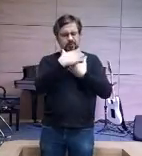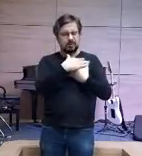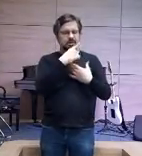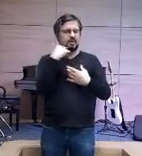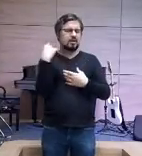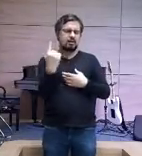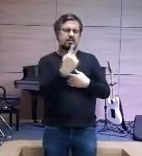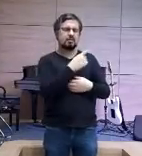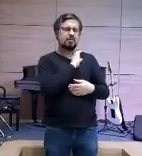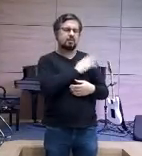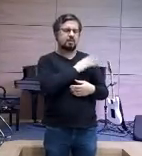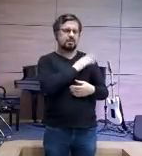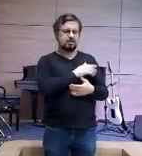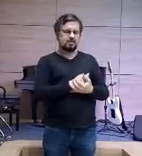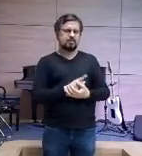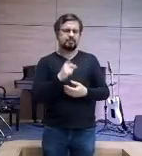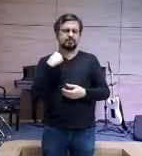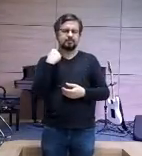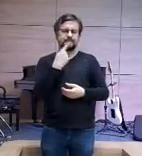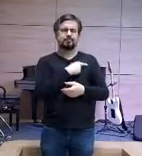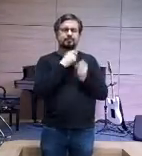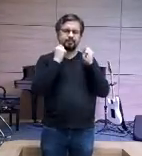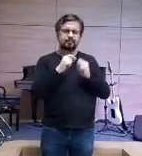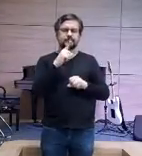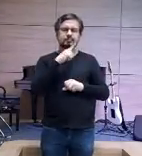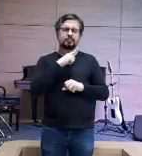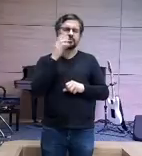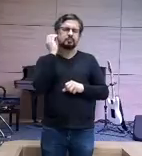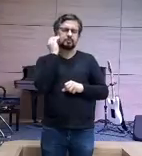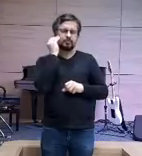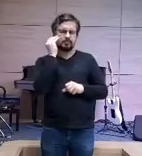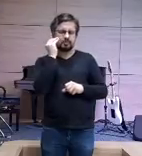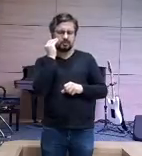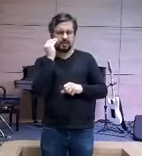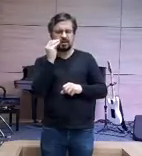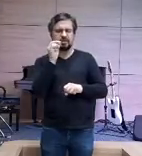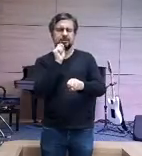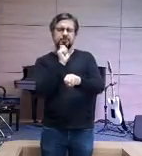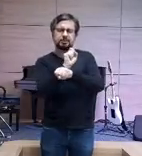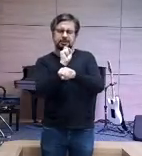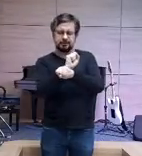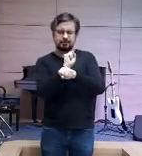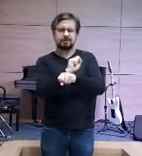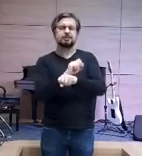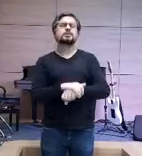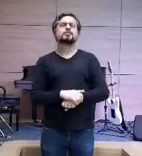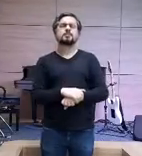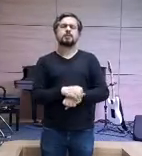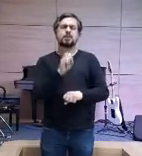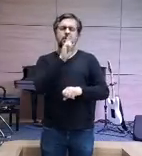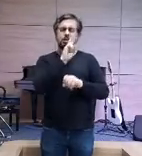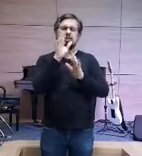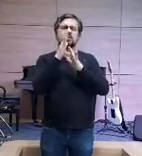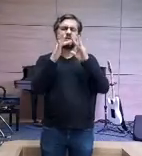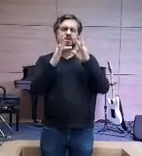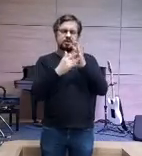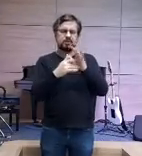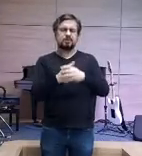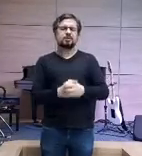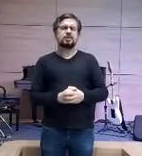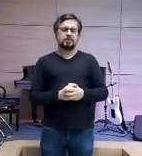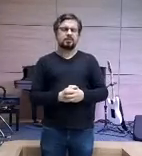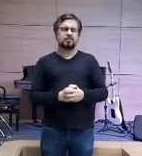cada coração que nós possamos viver essa Esperança nas nossa vida pai em nome de